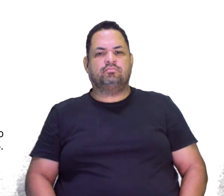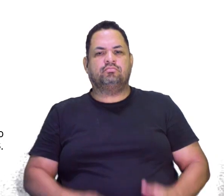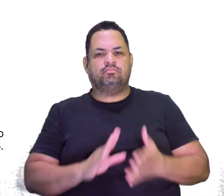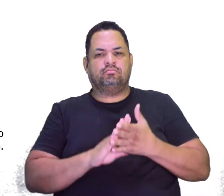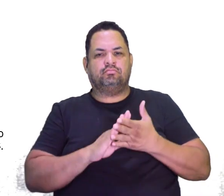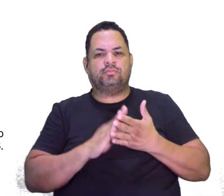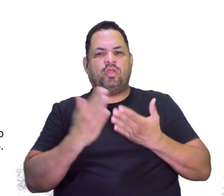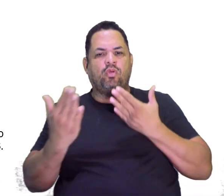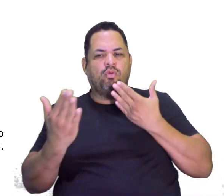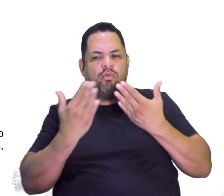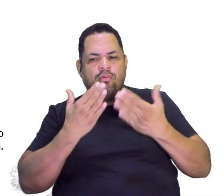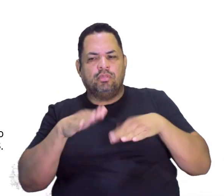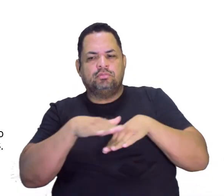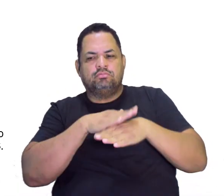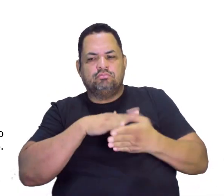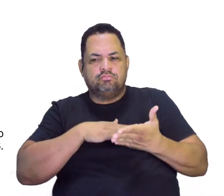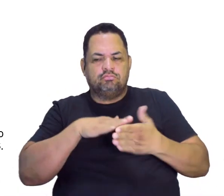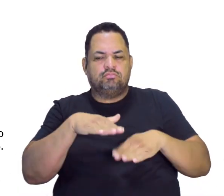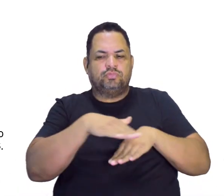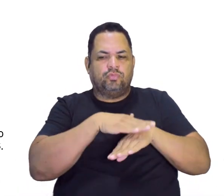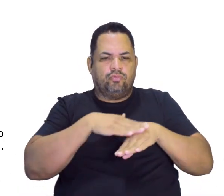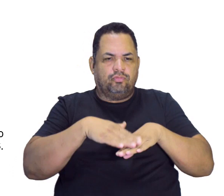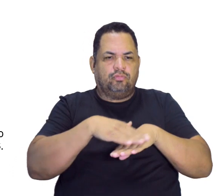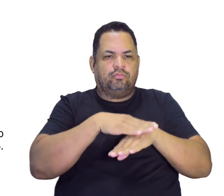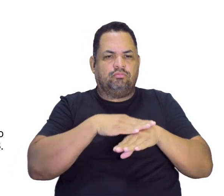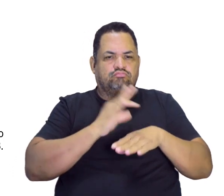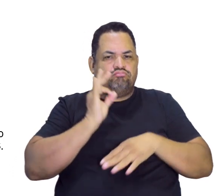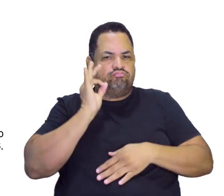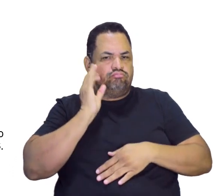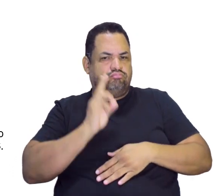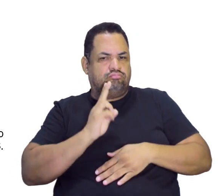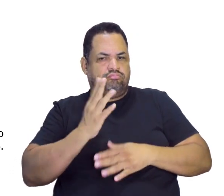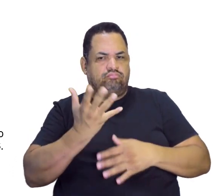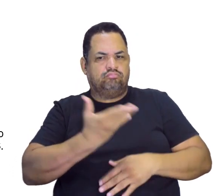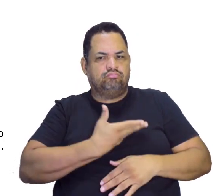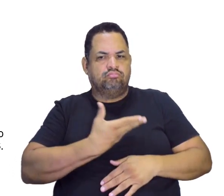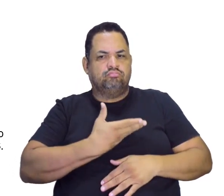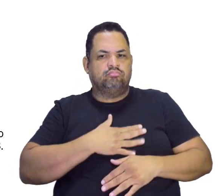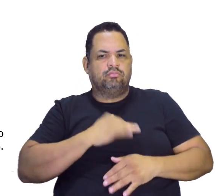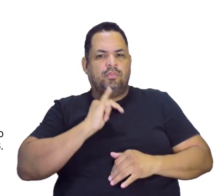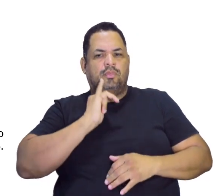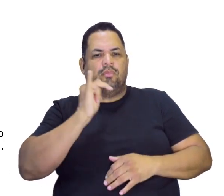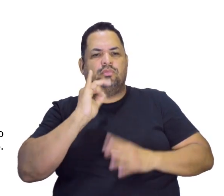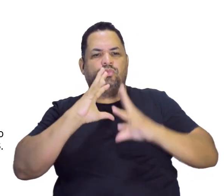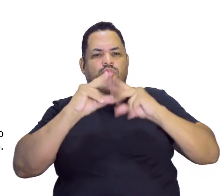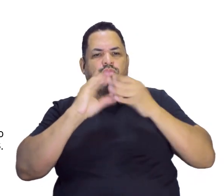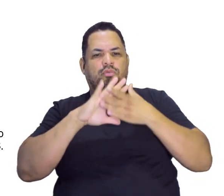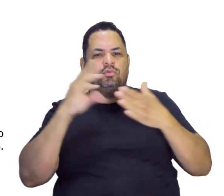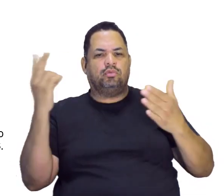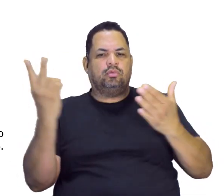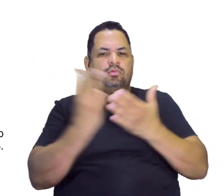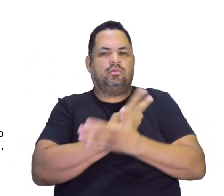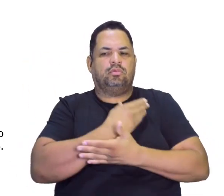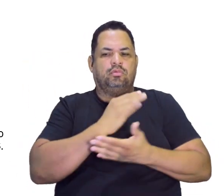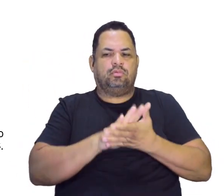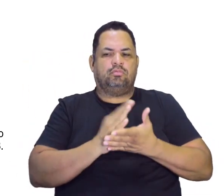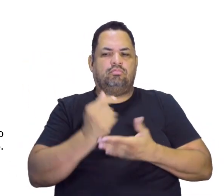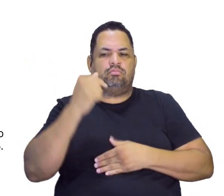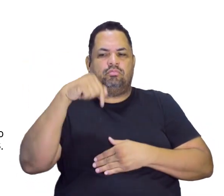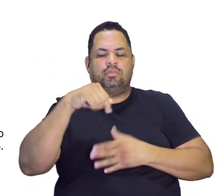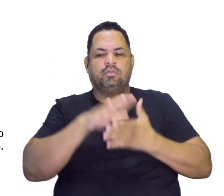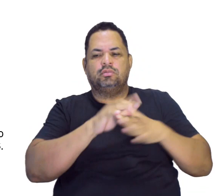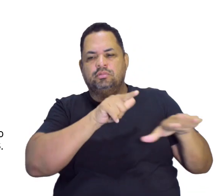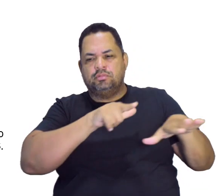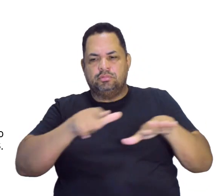correspondência assídua com a amiga contando todos os acontecimentos daqui